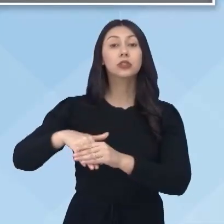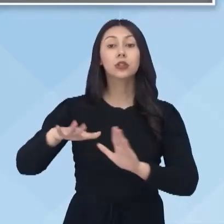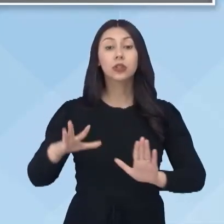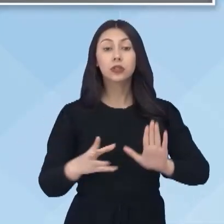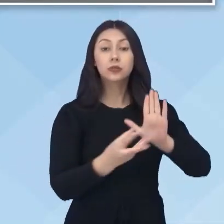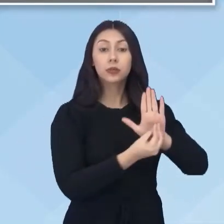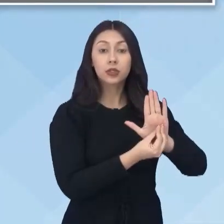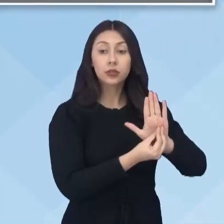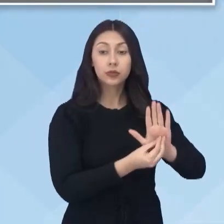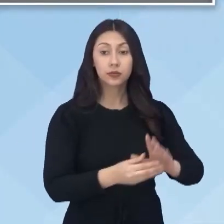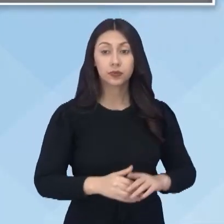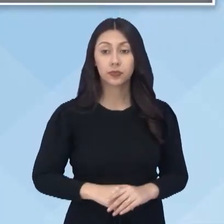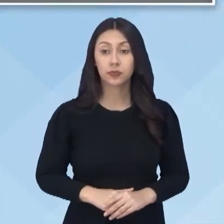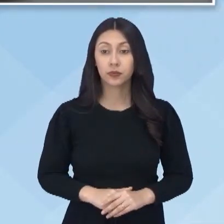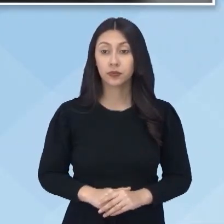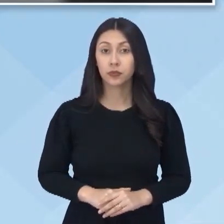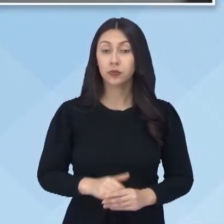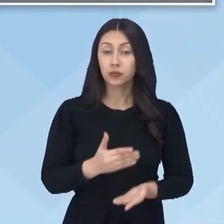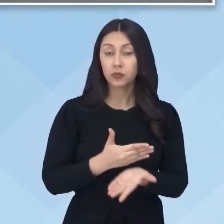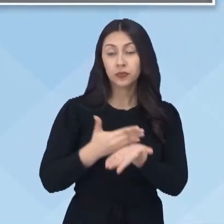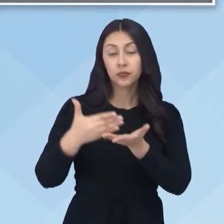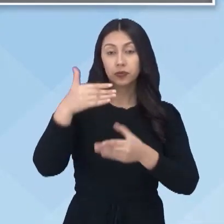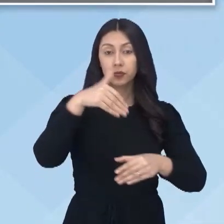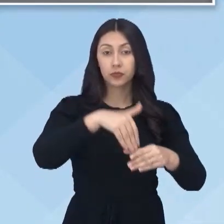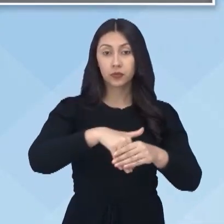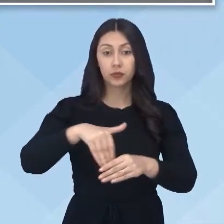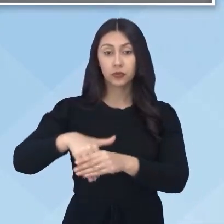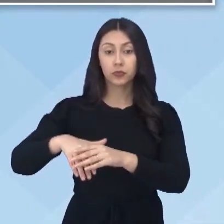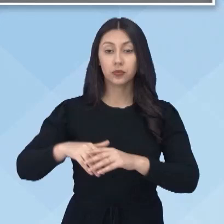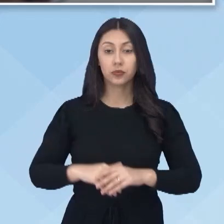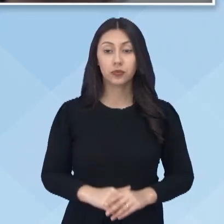emenda. Aberta a votação.